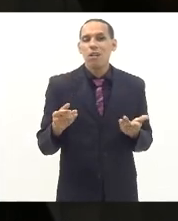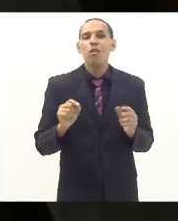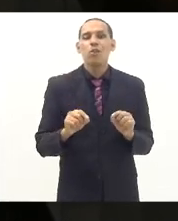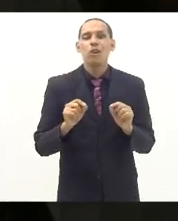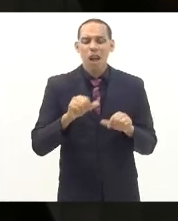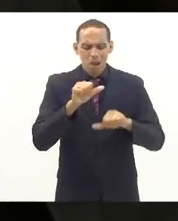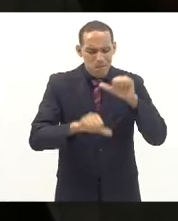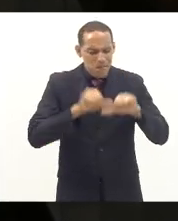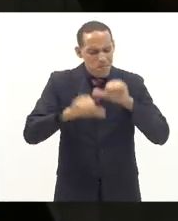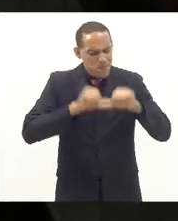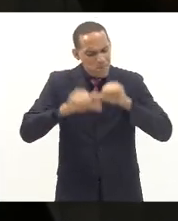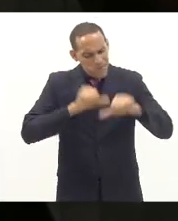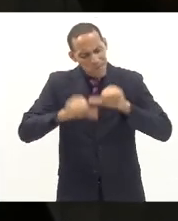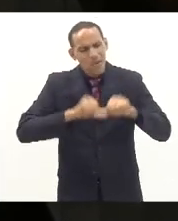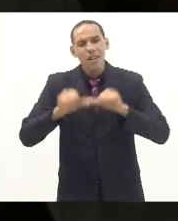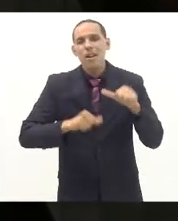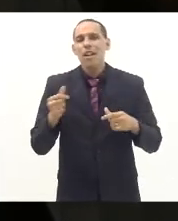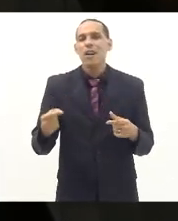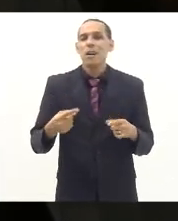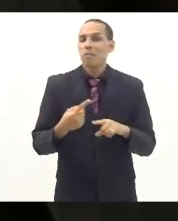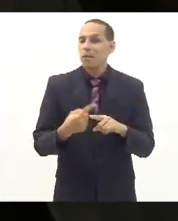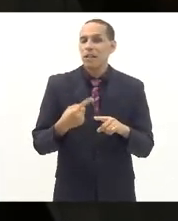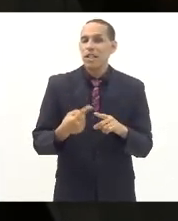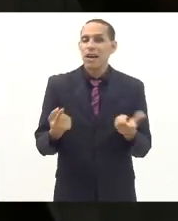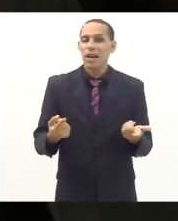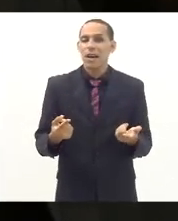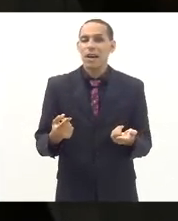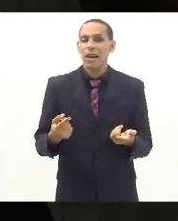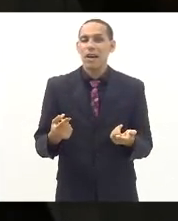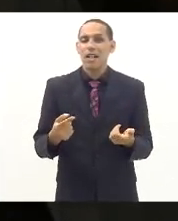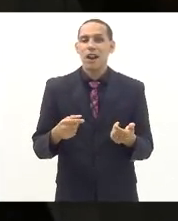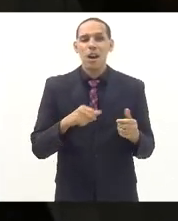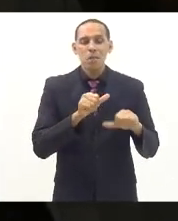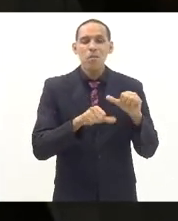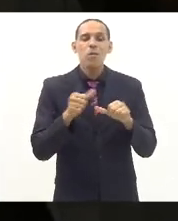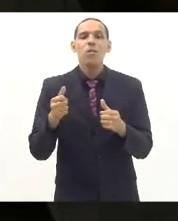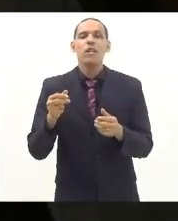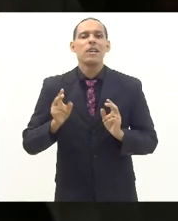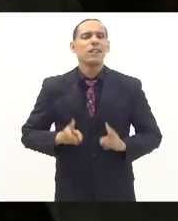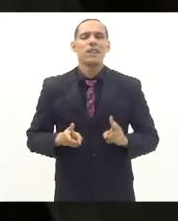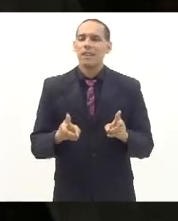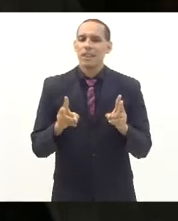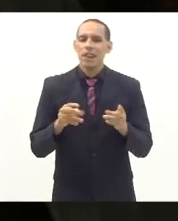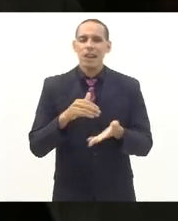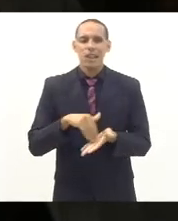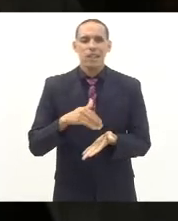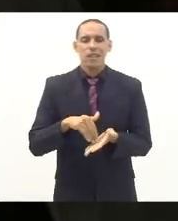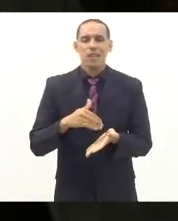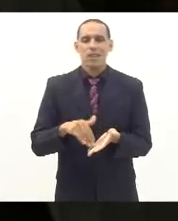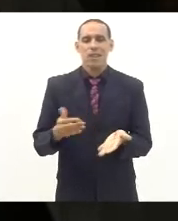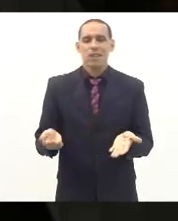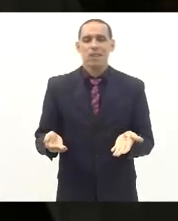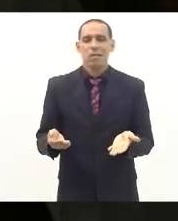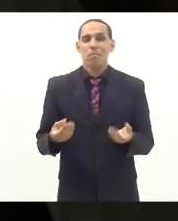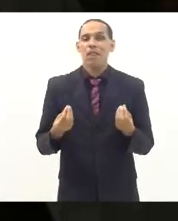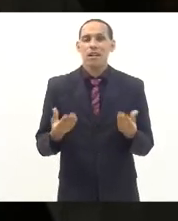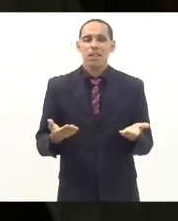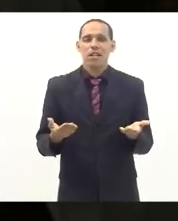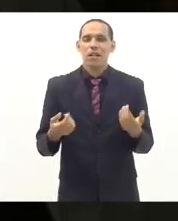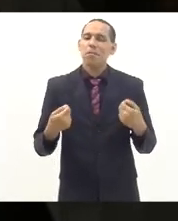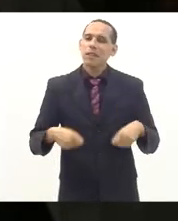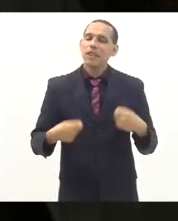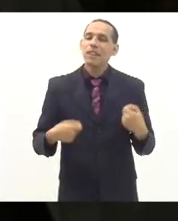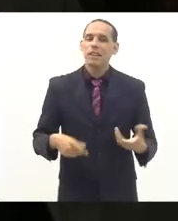altíssima rotatividade em função do loteamento do re loteamento permanente desta secretaria em função da necessidade